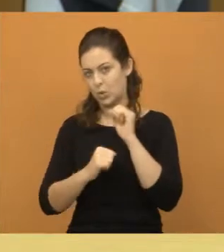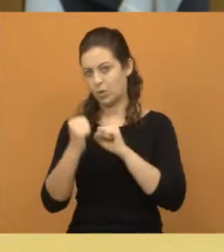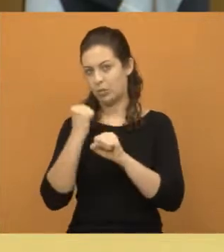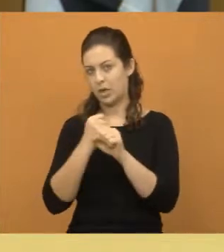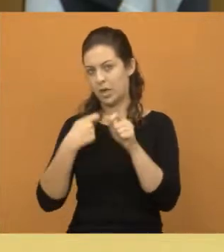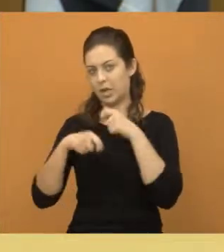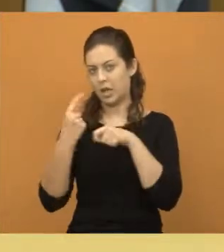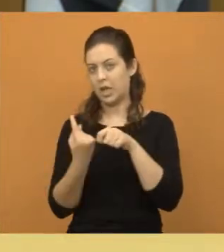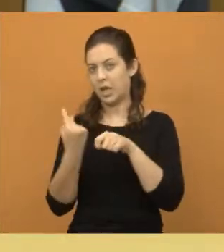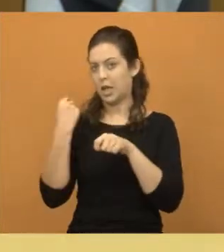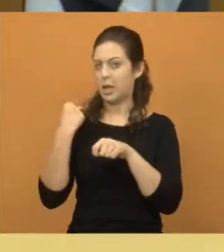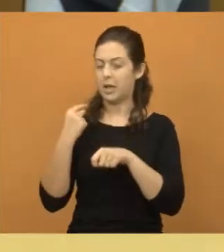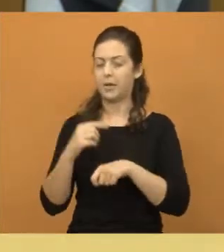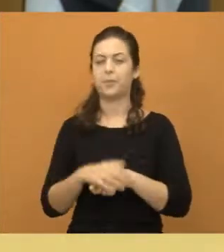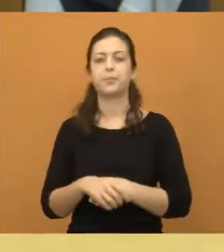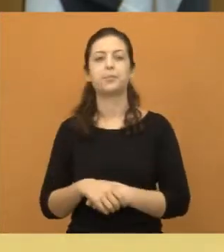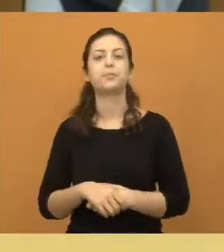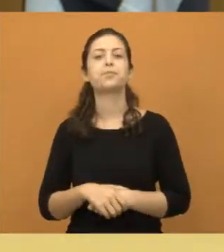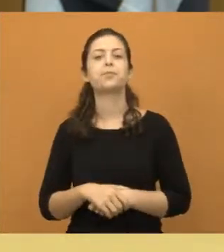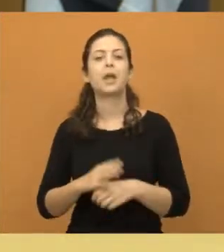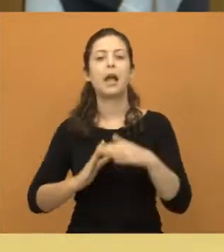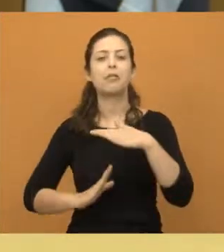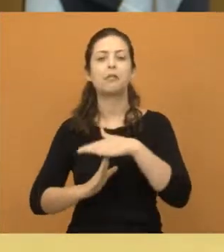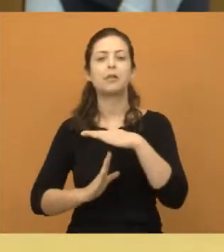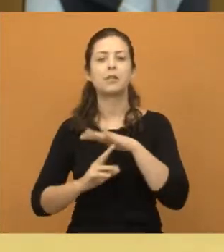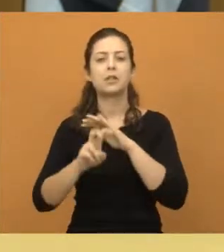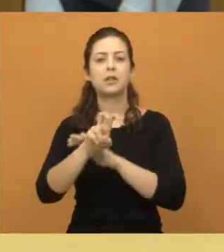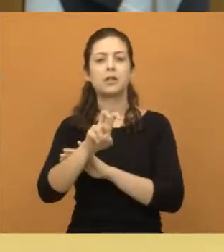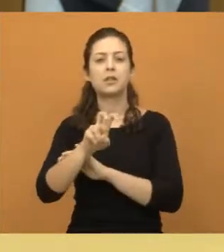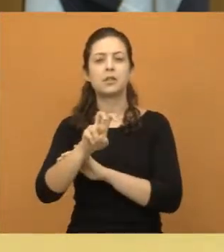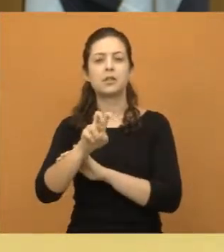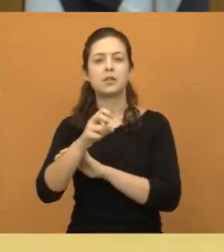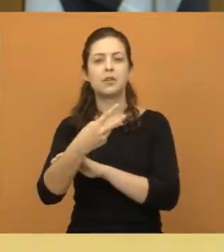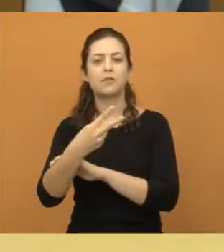da administração anterior, ela chegou a